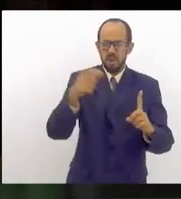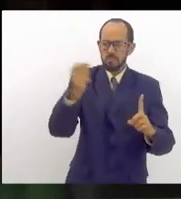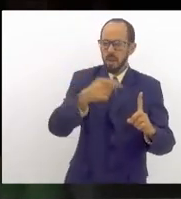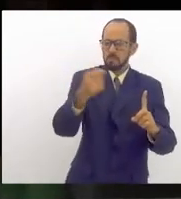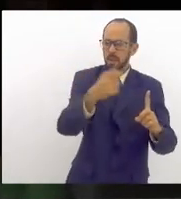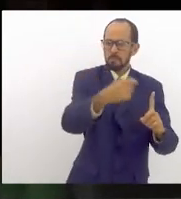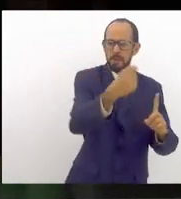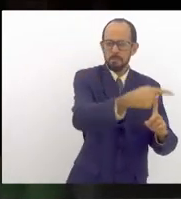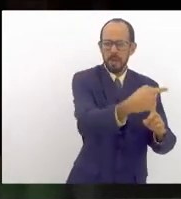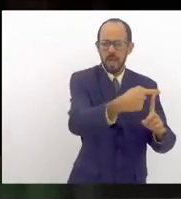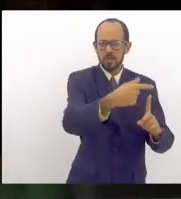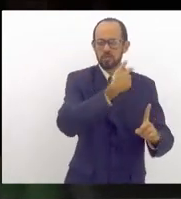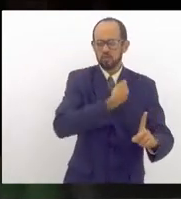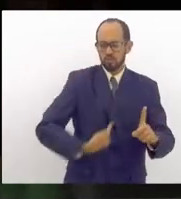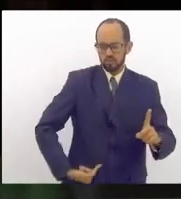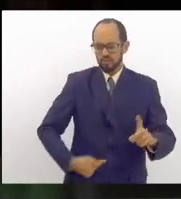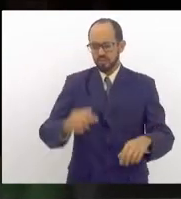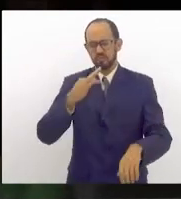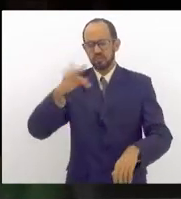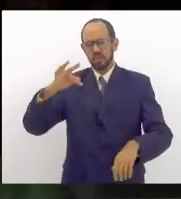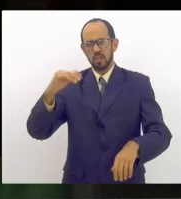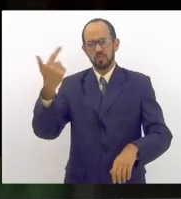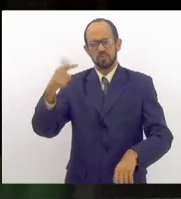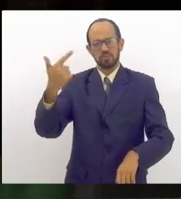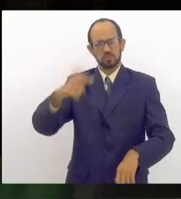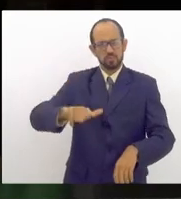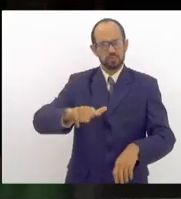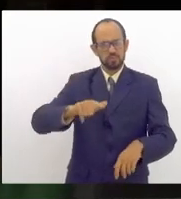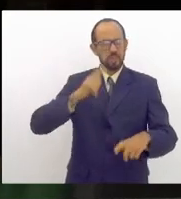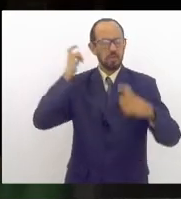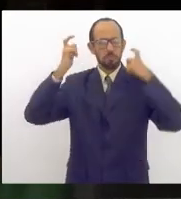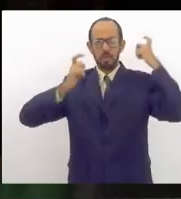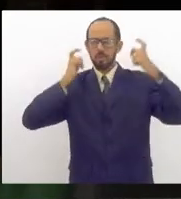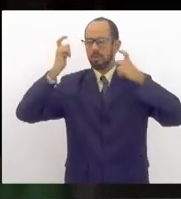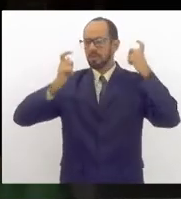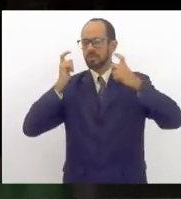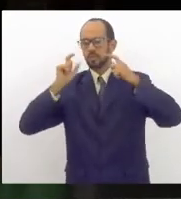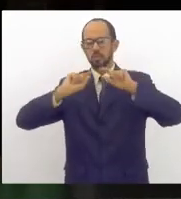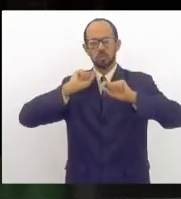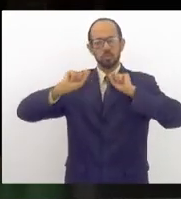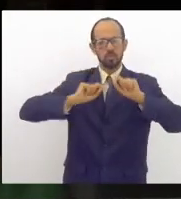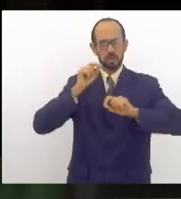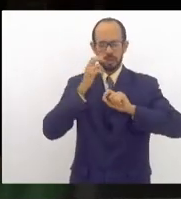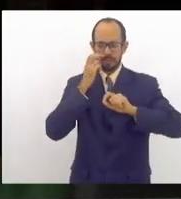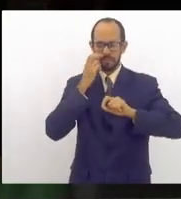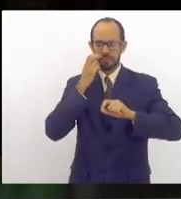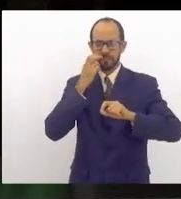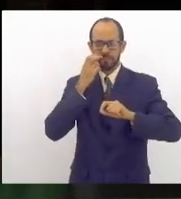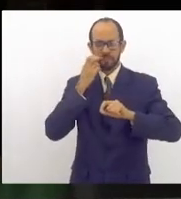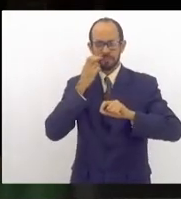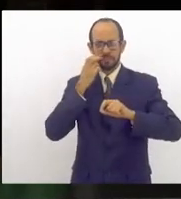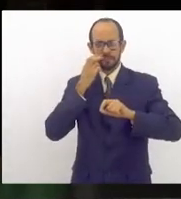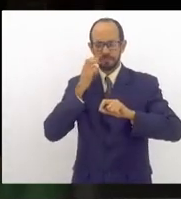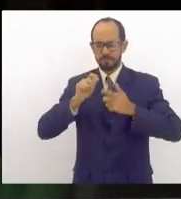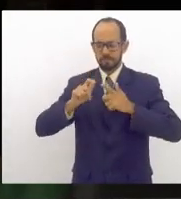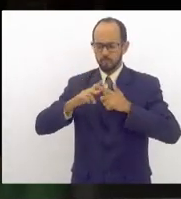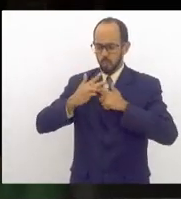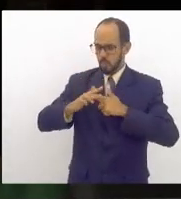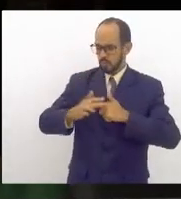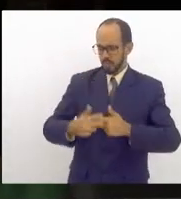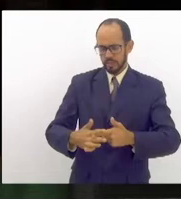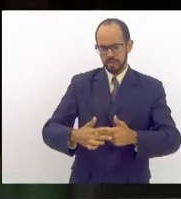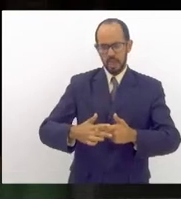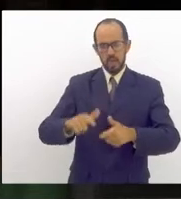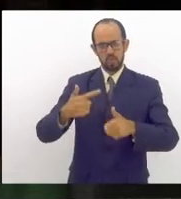federal que tinha pouca preocupação de recuperar as condições econômicas